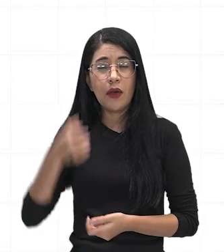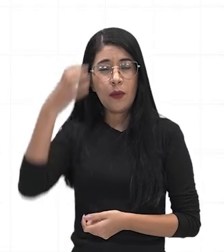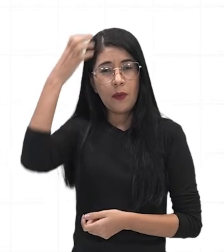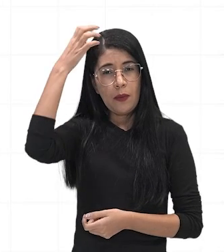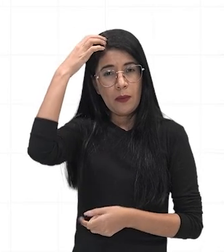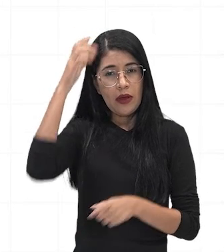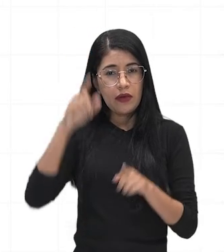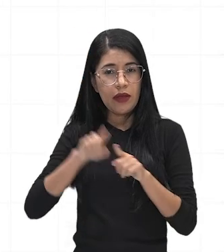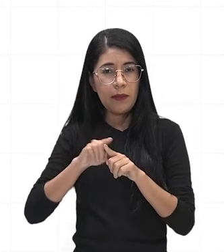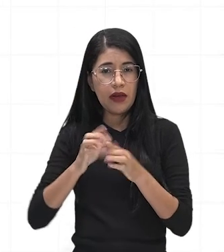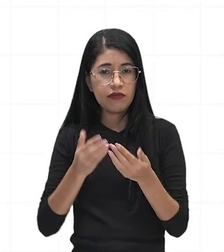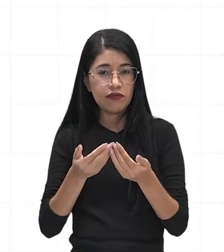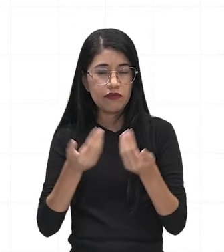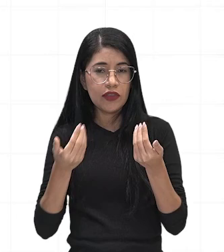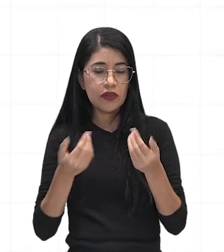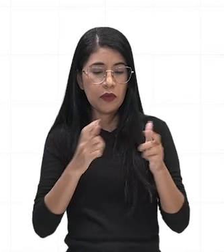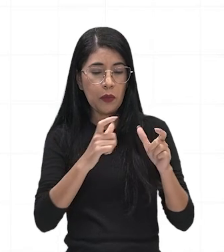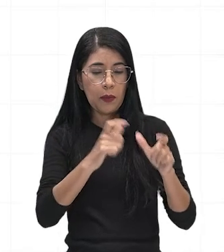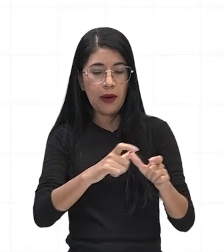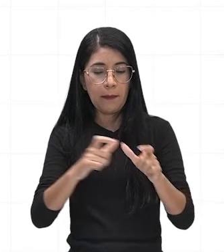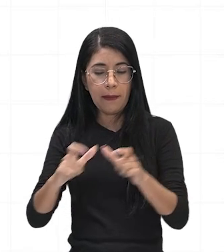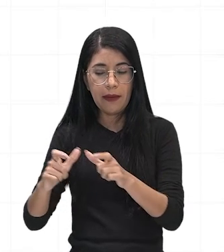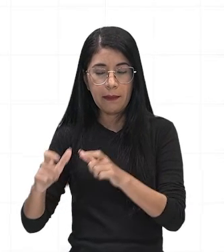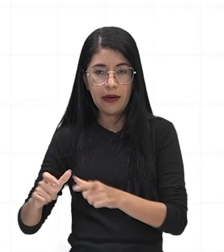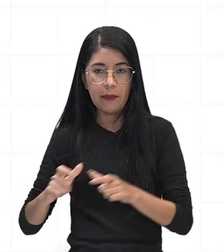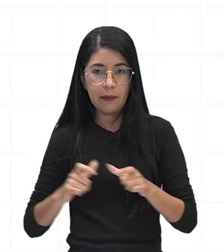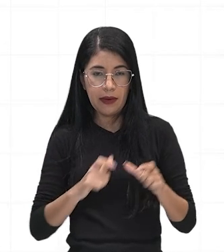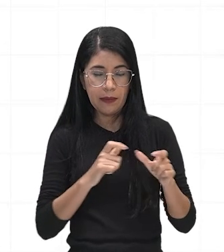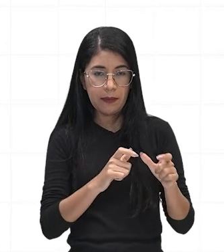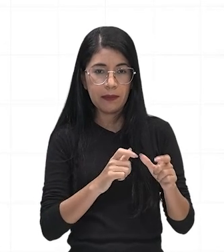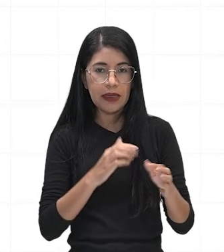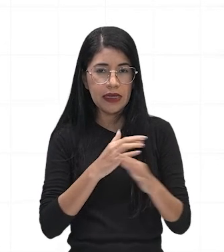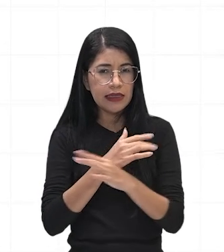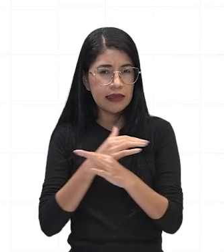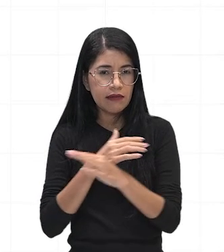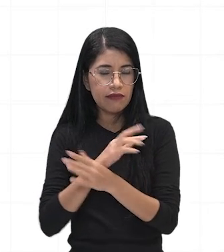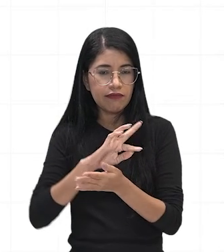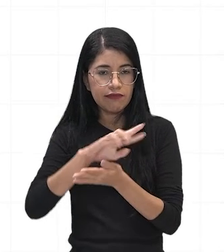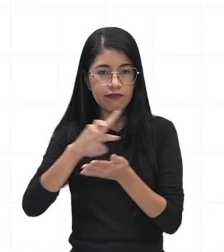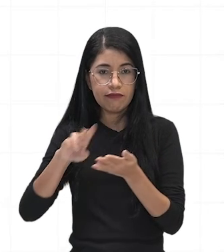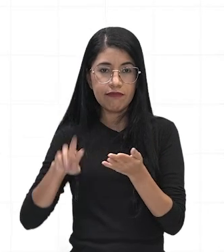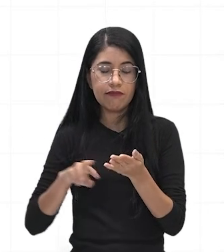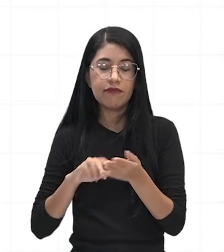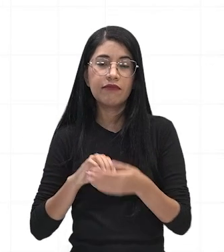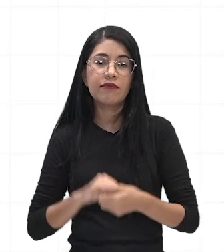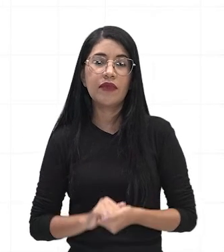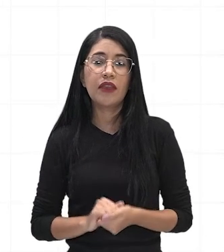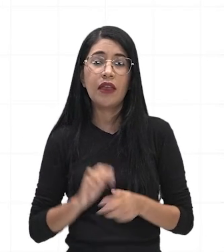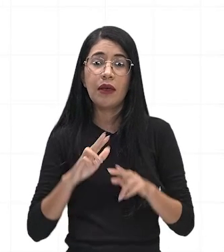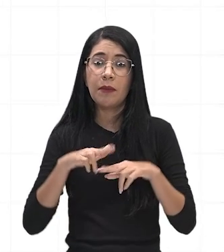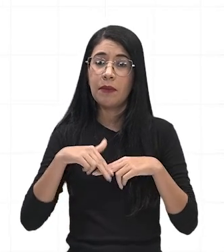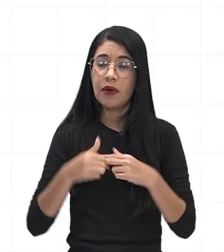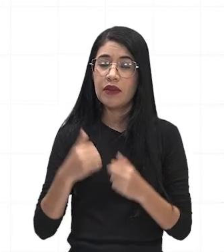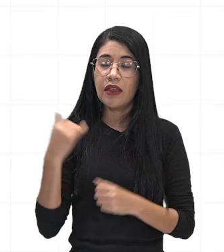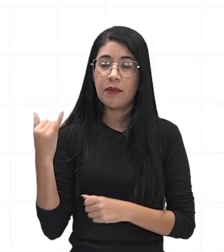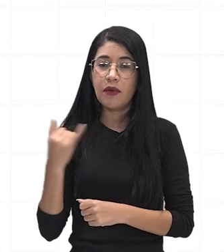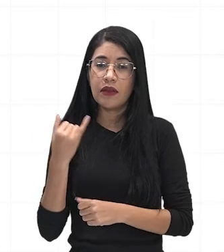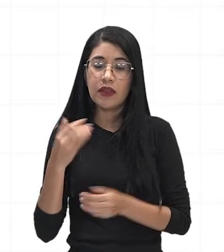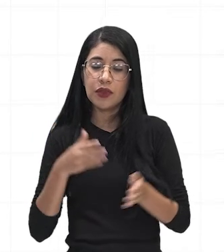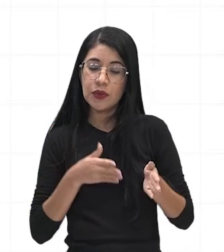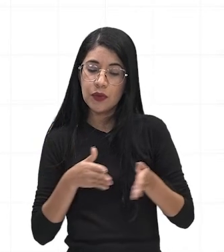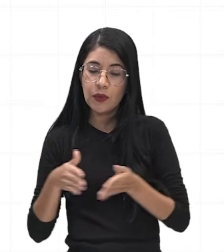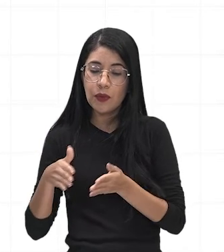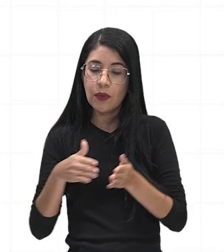era dividido, então, em satrapias, as províncias, né? Então, vimos aí, por isso a importância da Estrada Real que